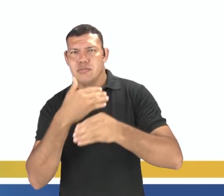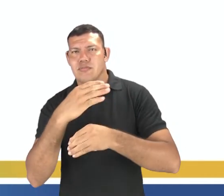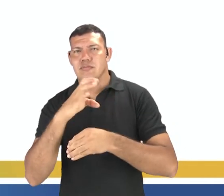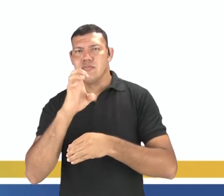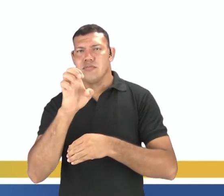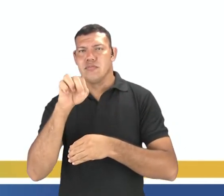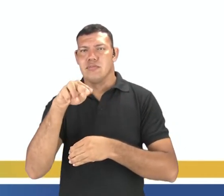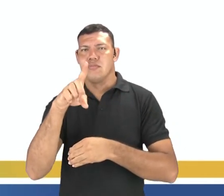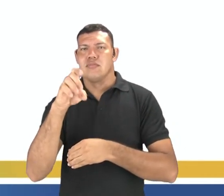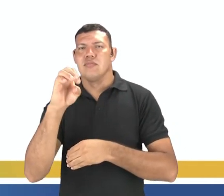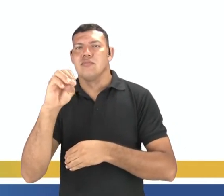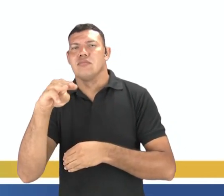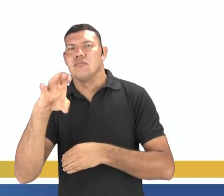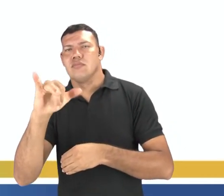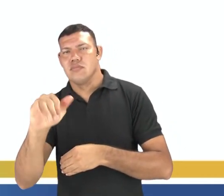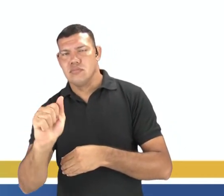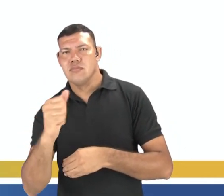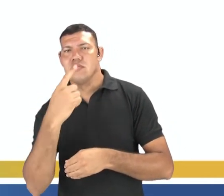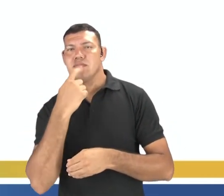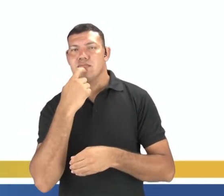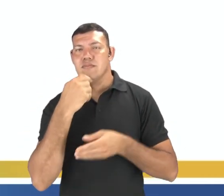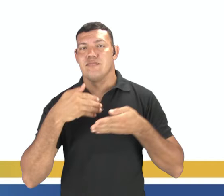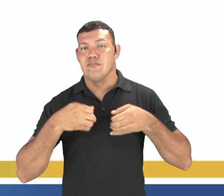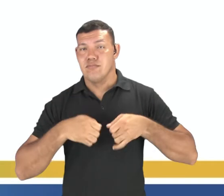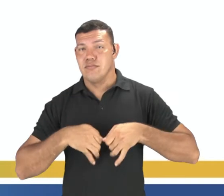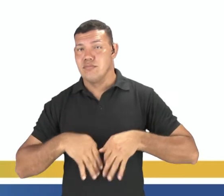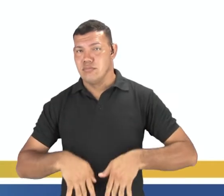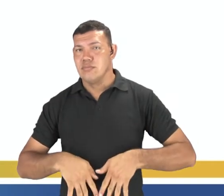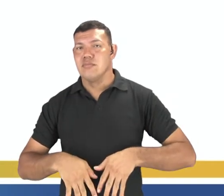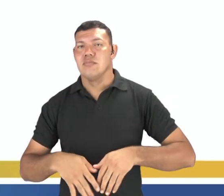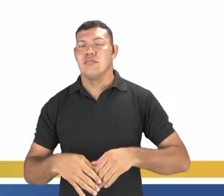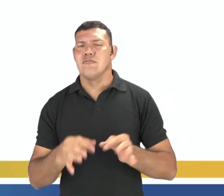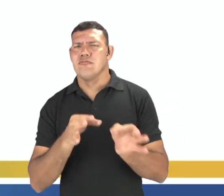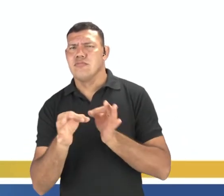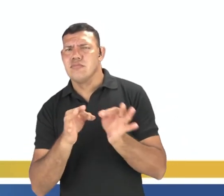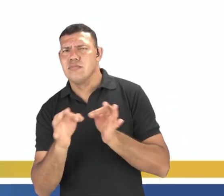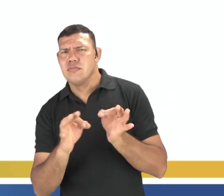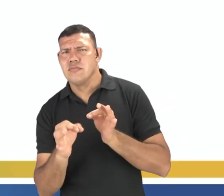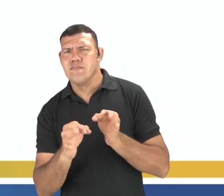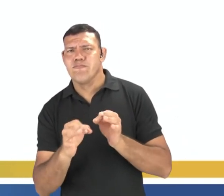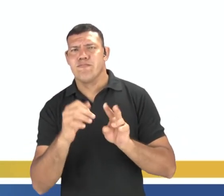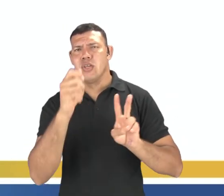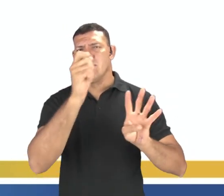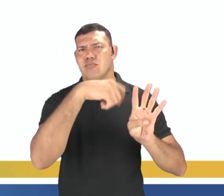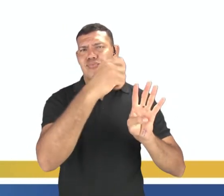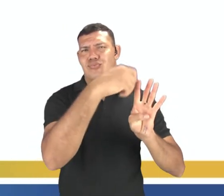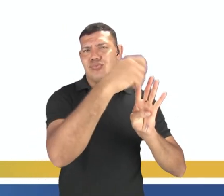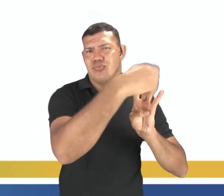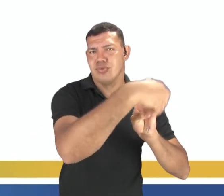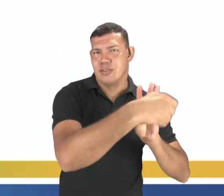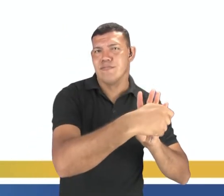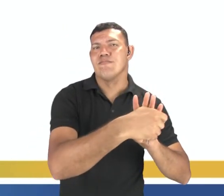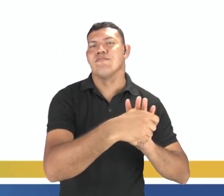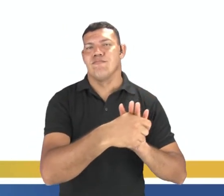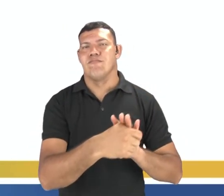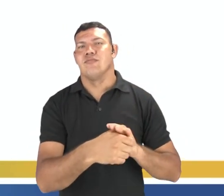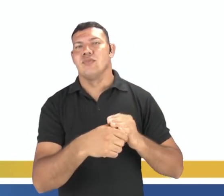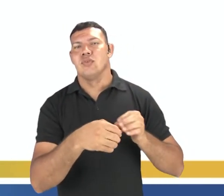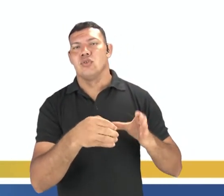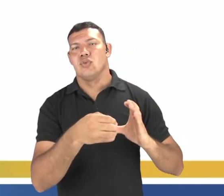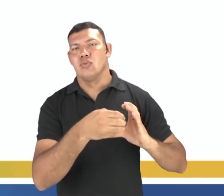que sofre modificações com ciclos menstruais, preparando-se mensalmente para receber o óvulo da